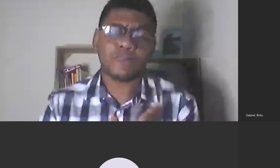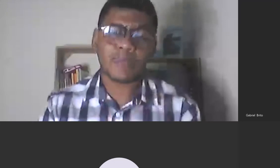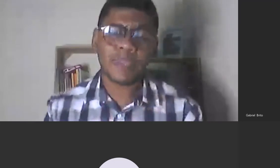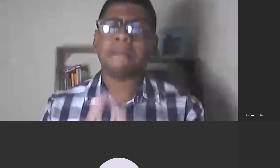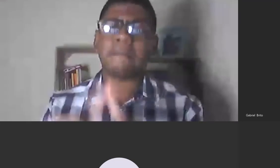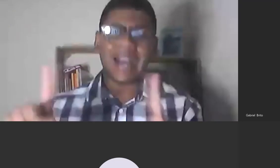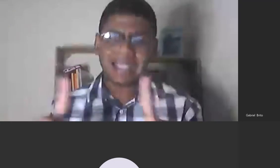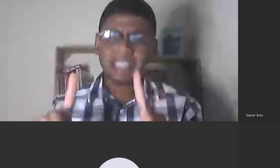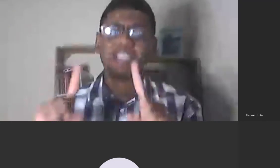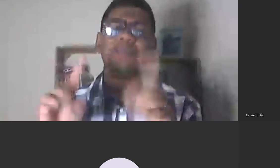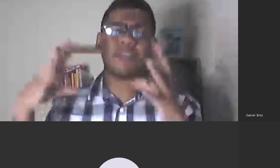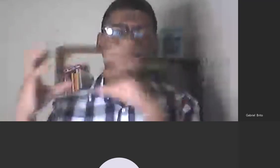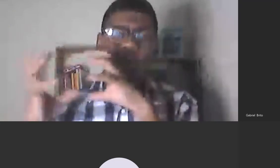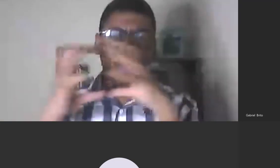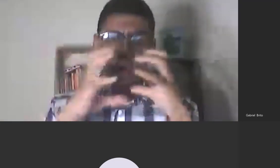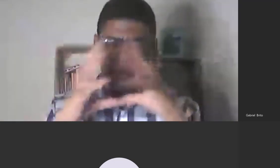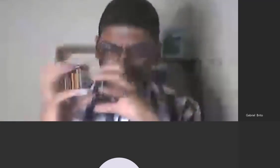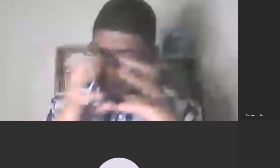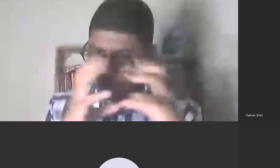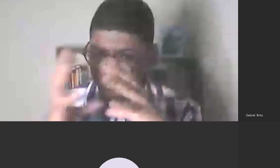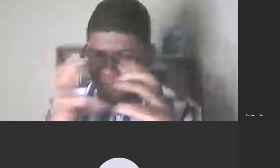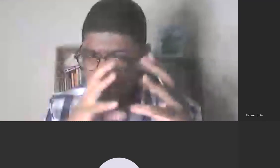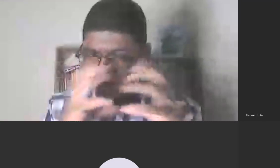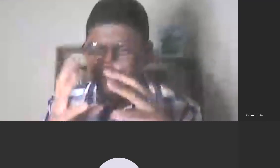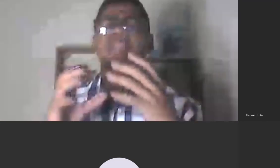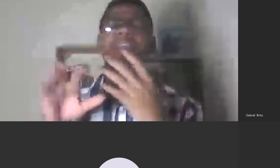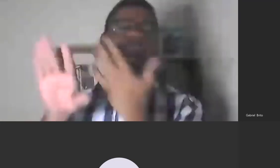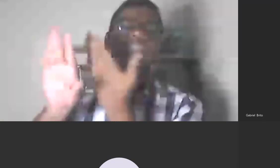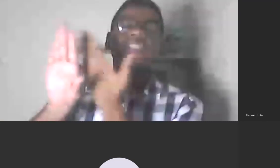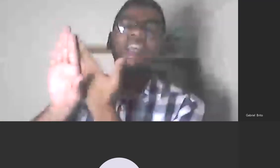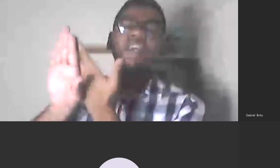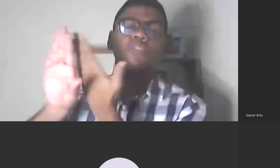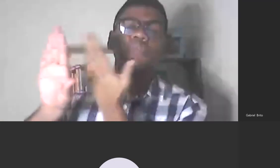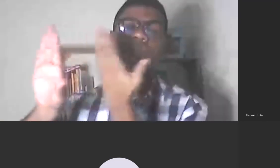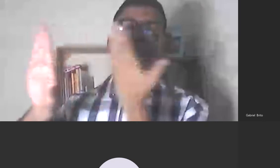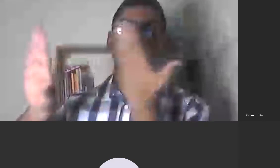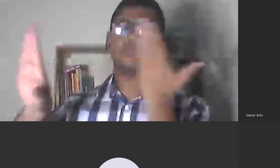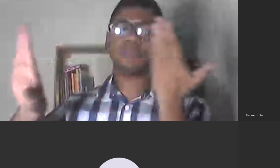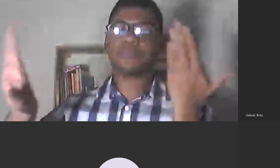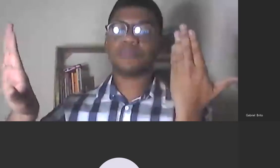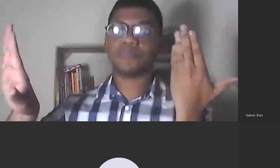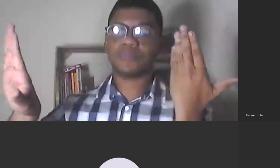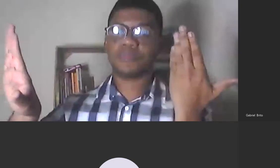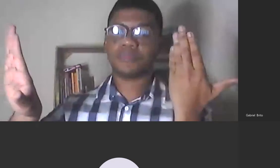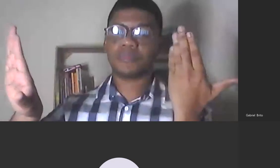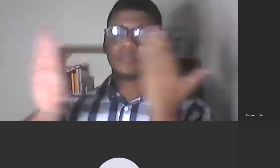amigo. Mas a gente brigou e a gente se afastou.